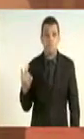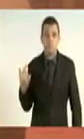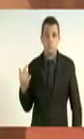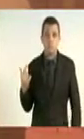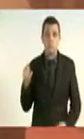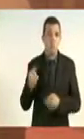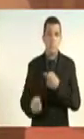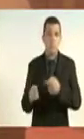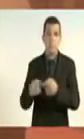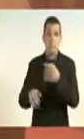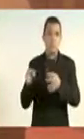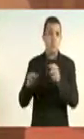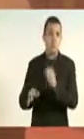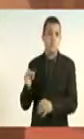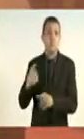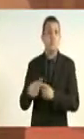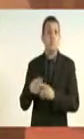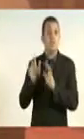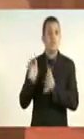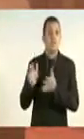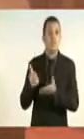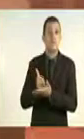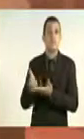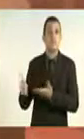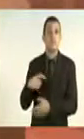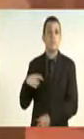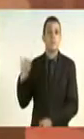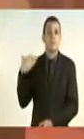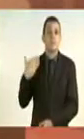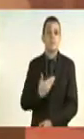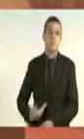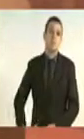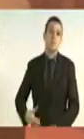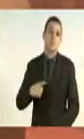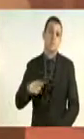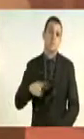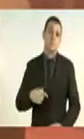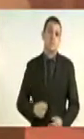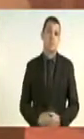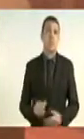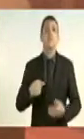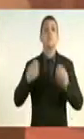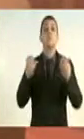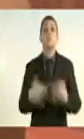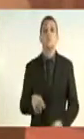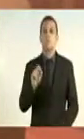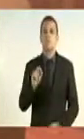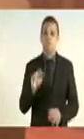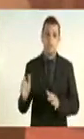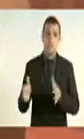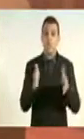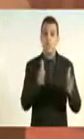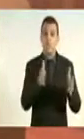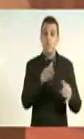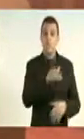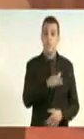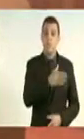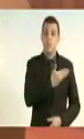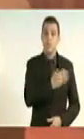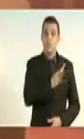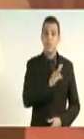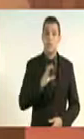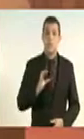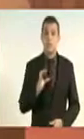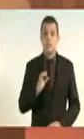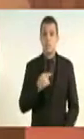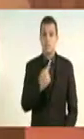do julgamento, porque essa fase já passou, porque foi feita na gestão passada. O que diz foi em relação à parte técnica da licitação, que